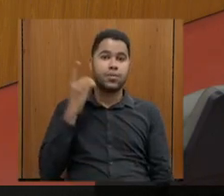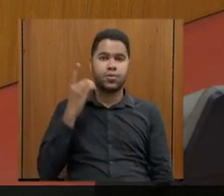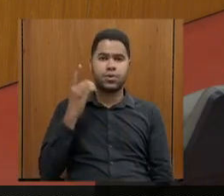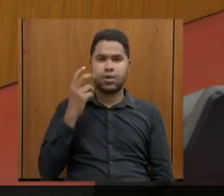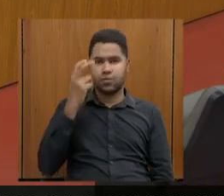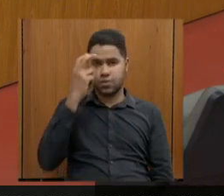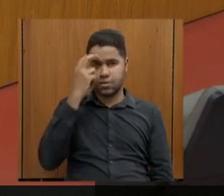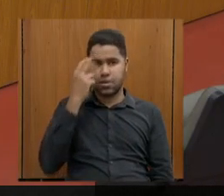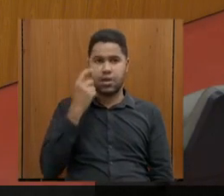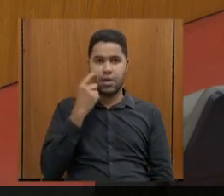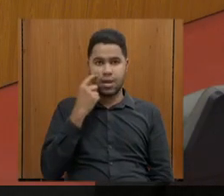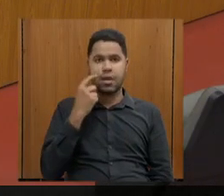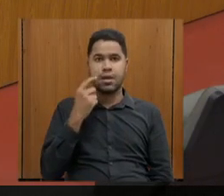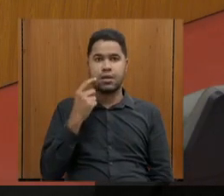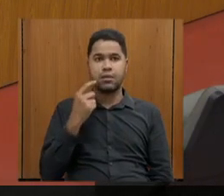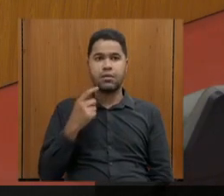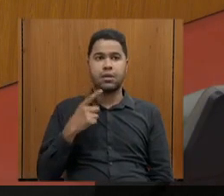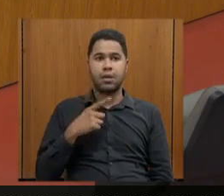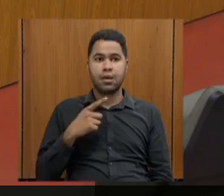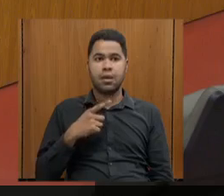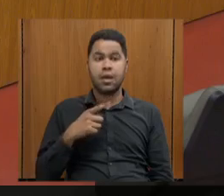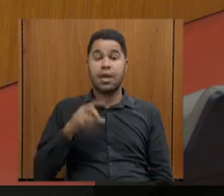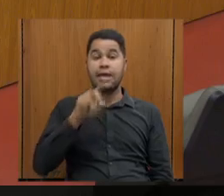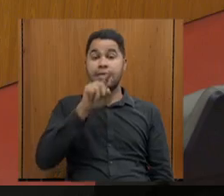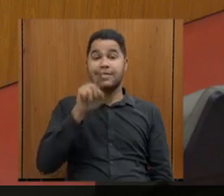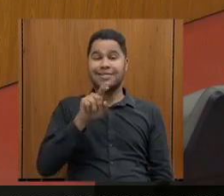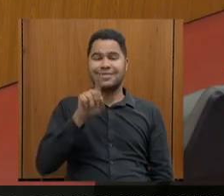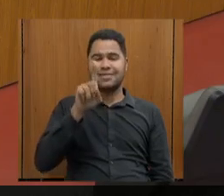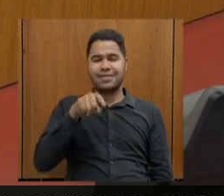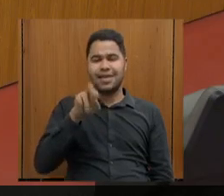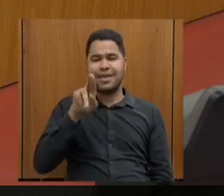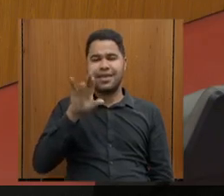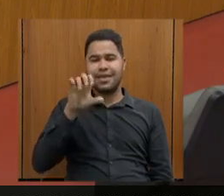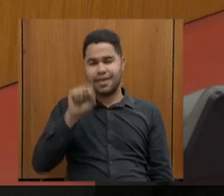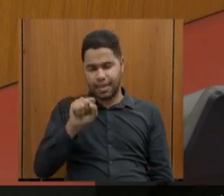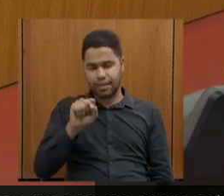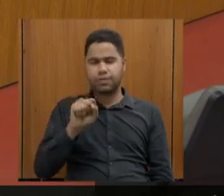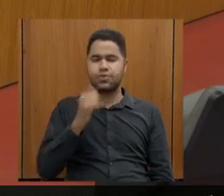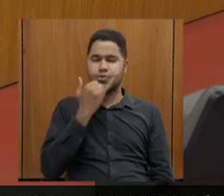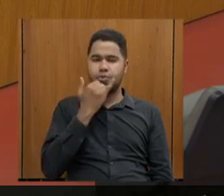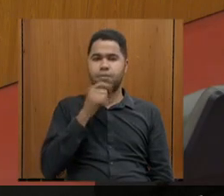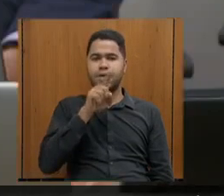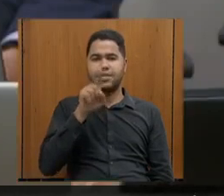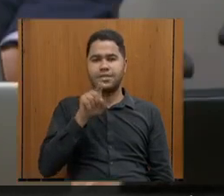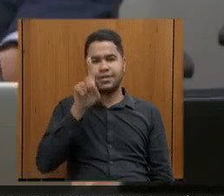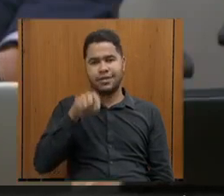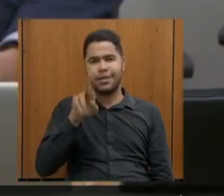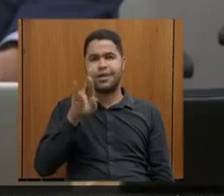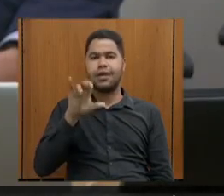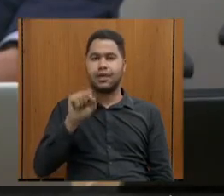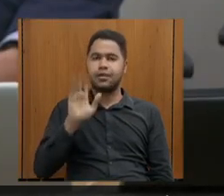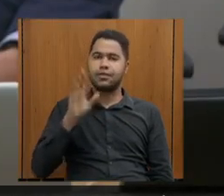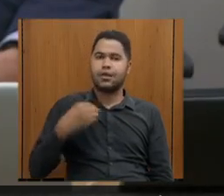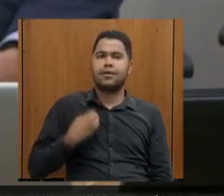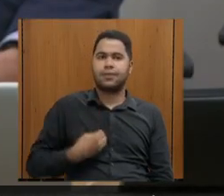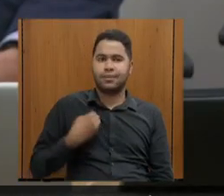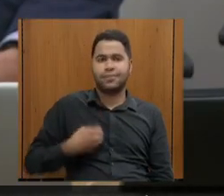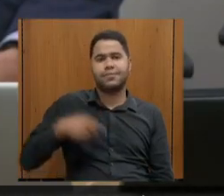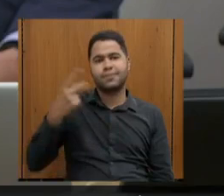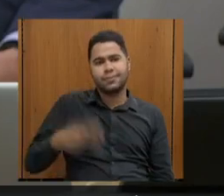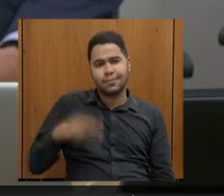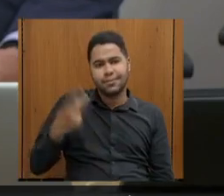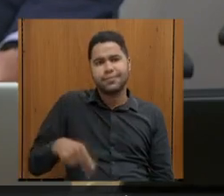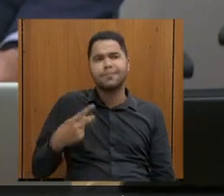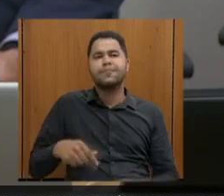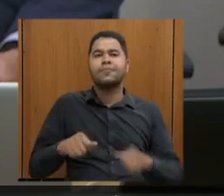Reis quero também registrar sua presença Deputado que já está participando já algum tempo desta